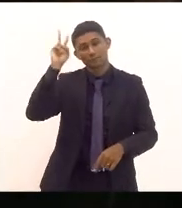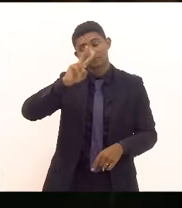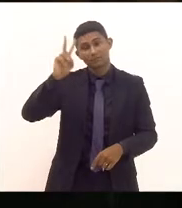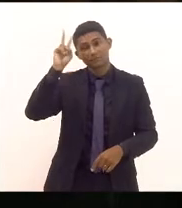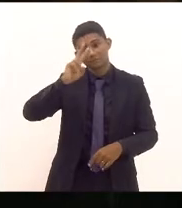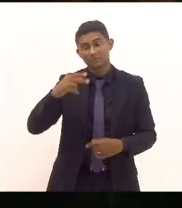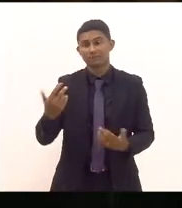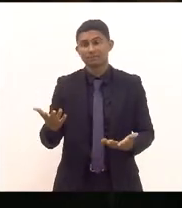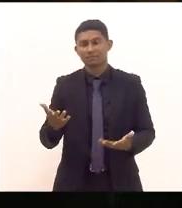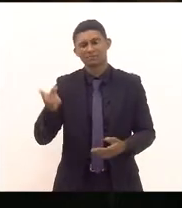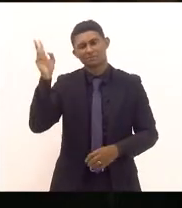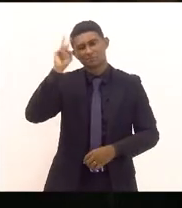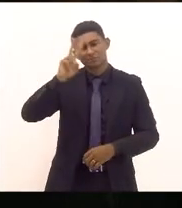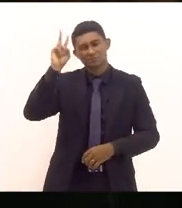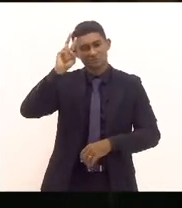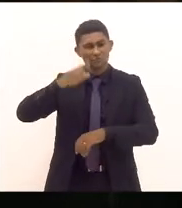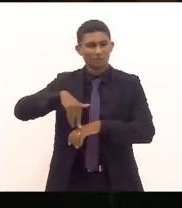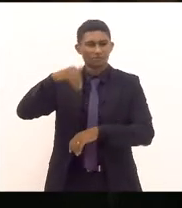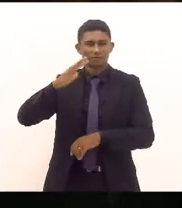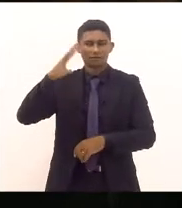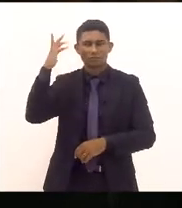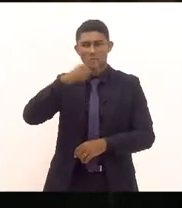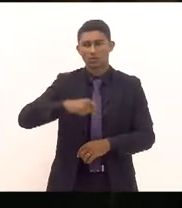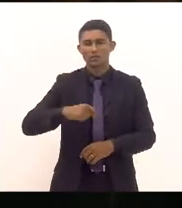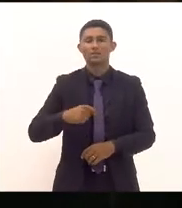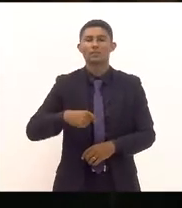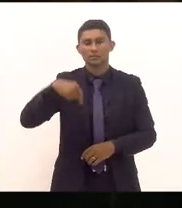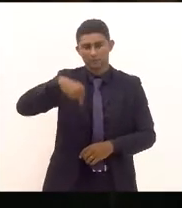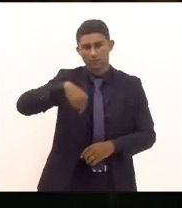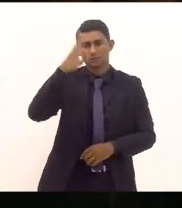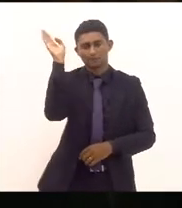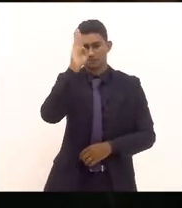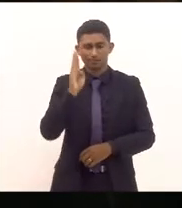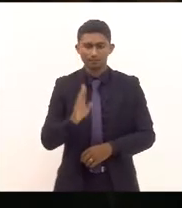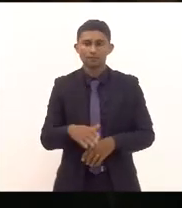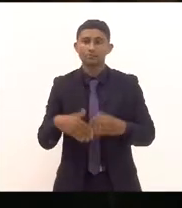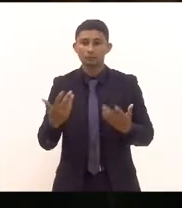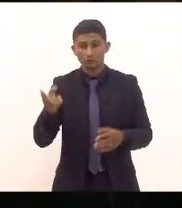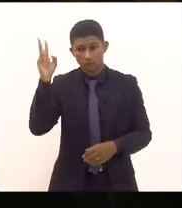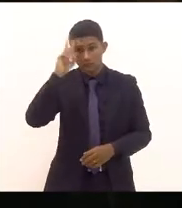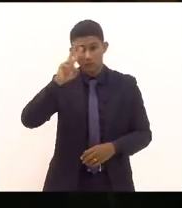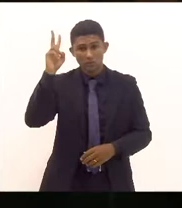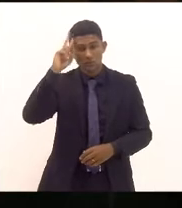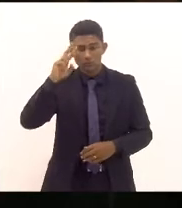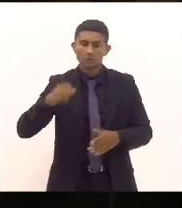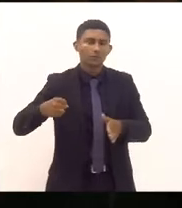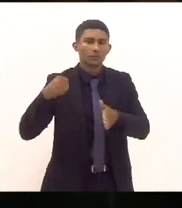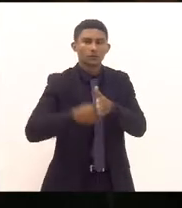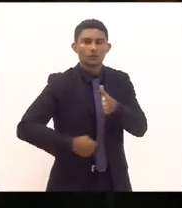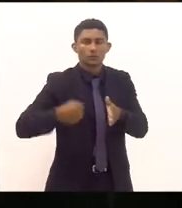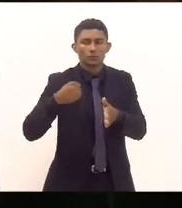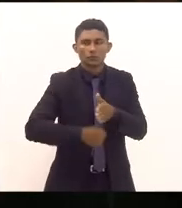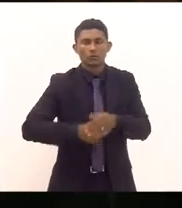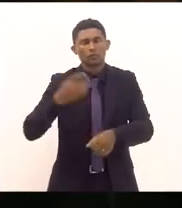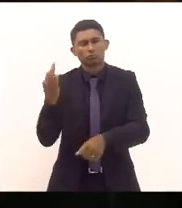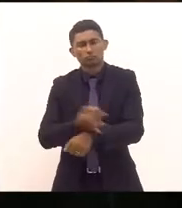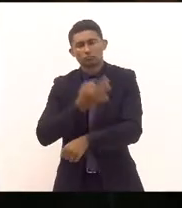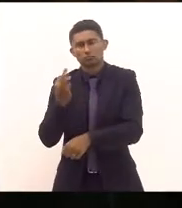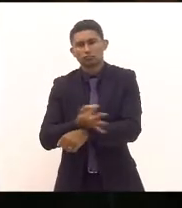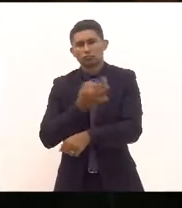a mais bonito história do futebol brasileiro e essa história é uma história de luta é uma história de resistência